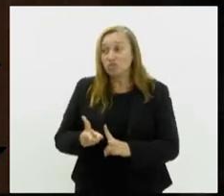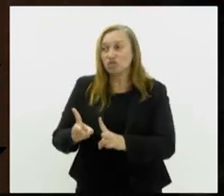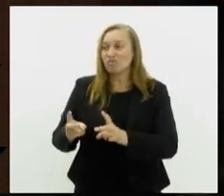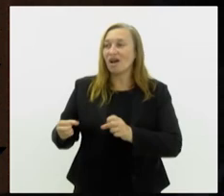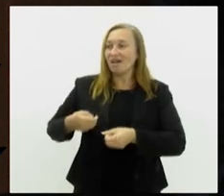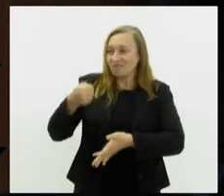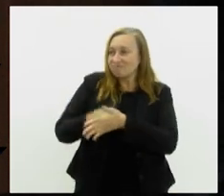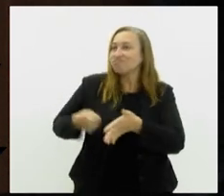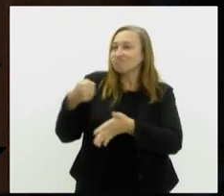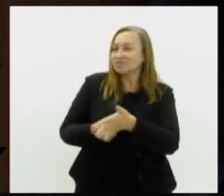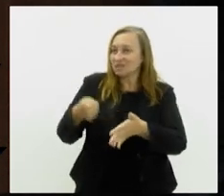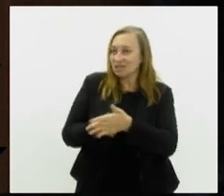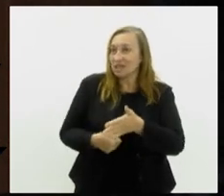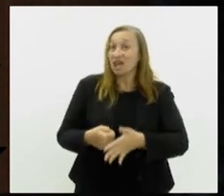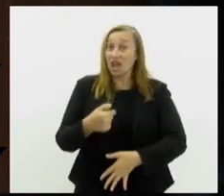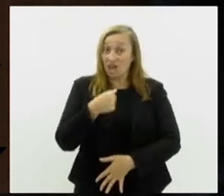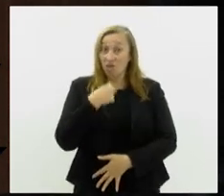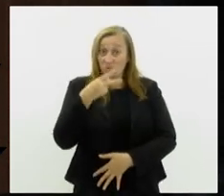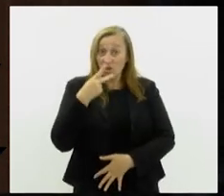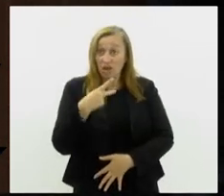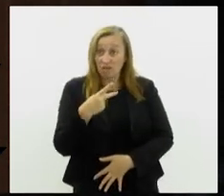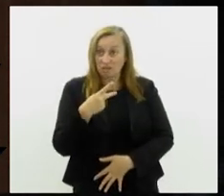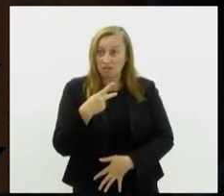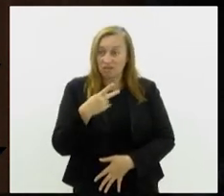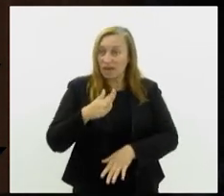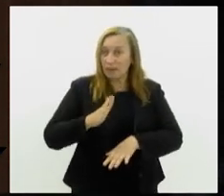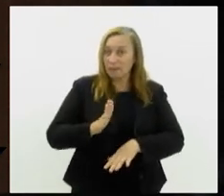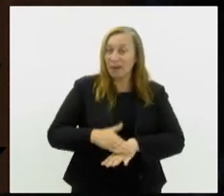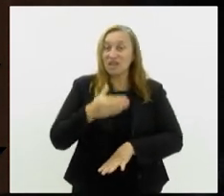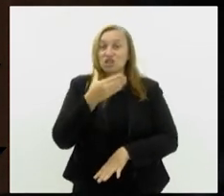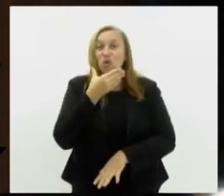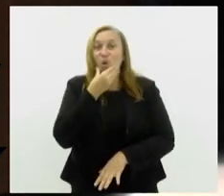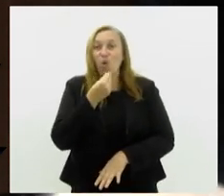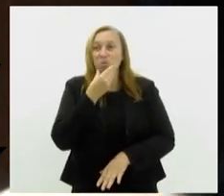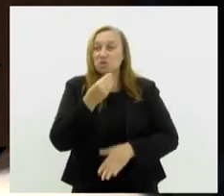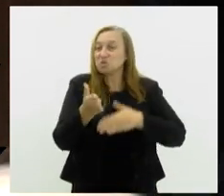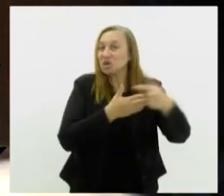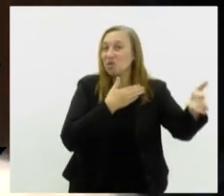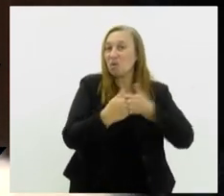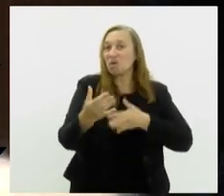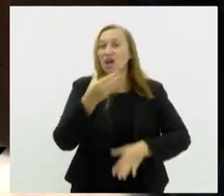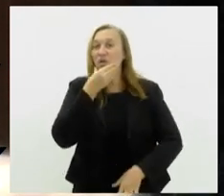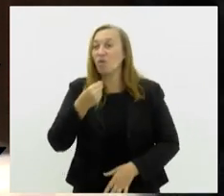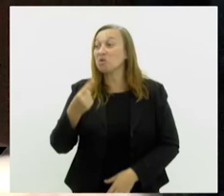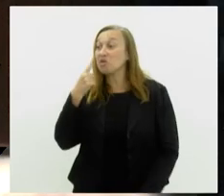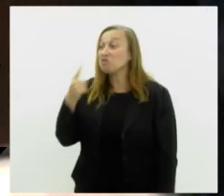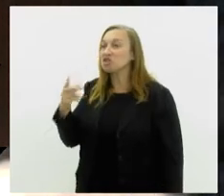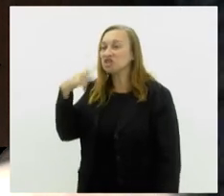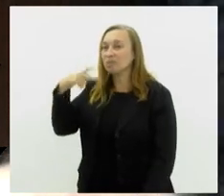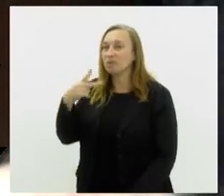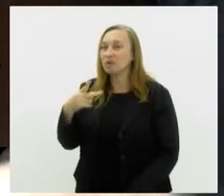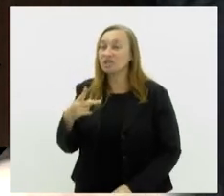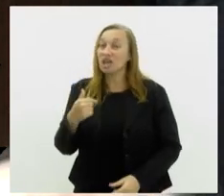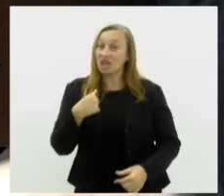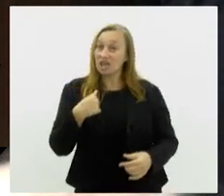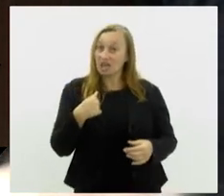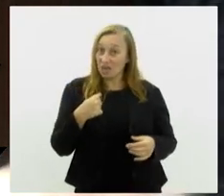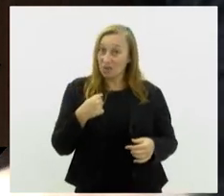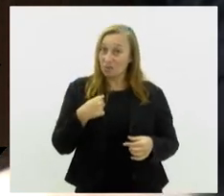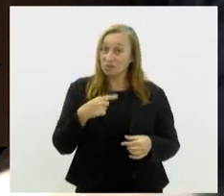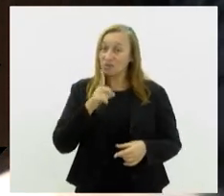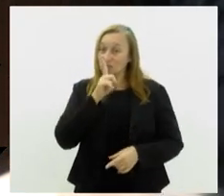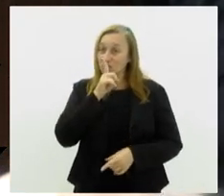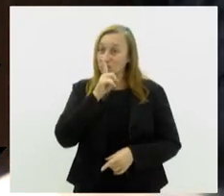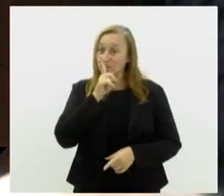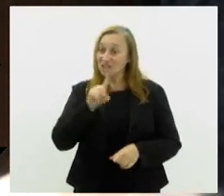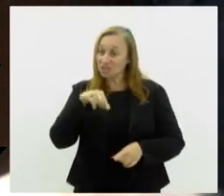briga. Essa aqui que vos fala é muito mais macho do que é muito macho na política. E essa caixinha de Pandora vai ser aberta.